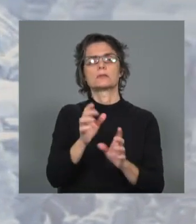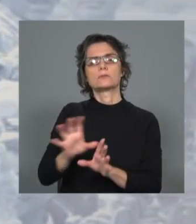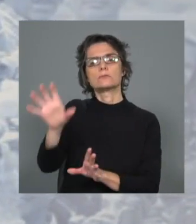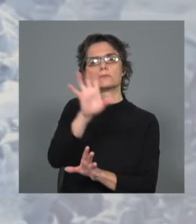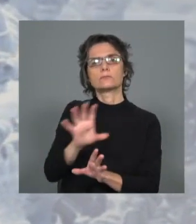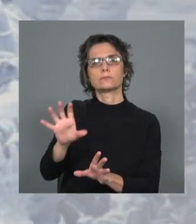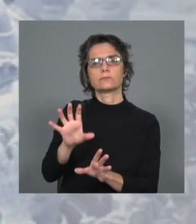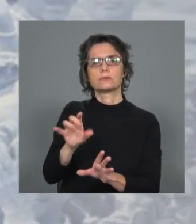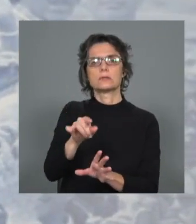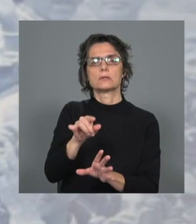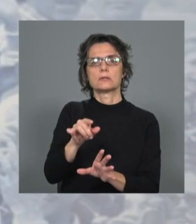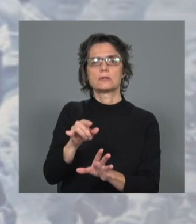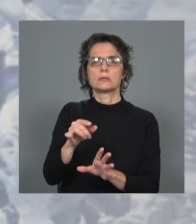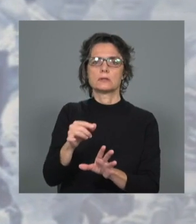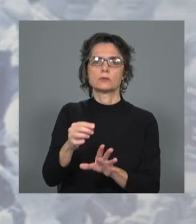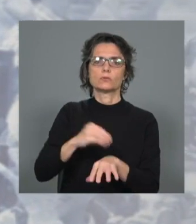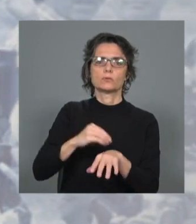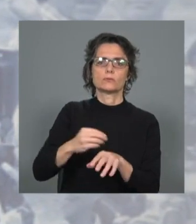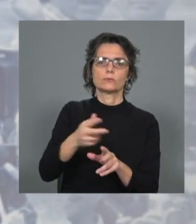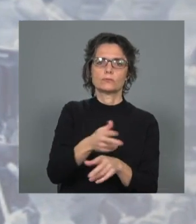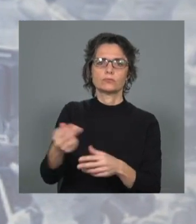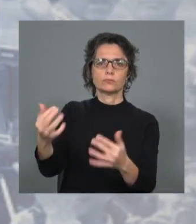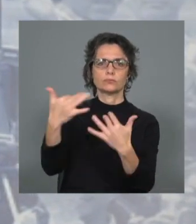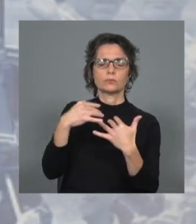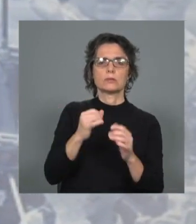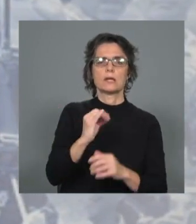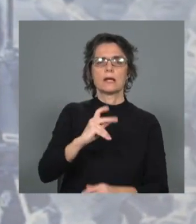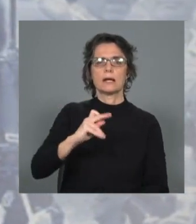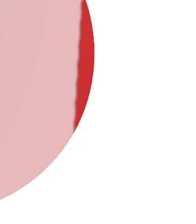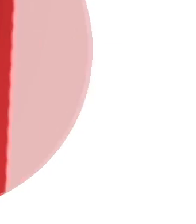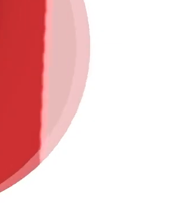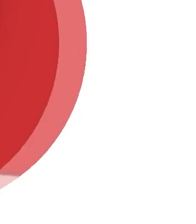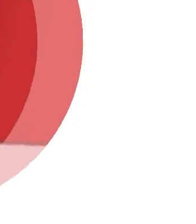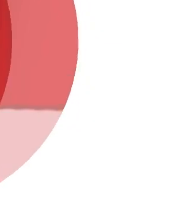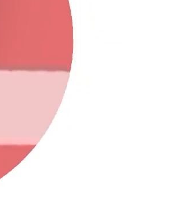mundo, que nos chegam através da Fundação Ajuda à Igreja que Sofre.